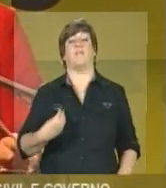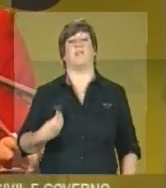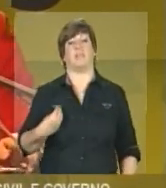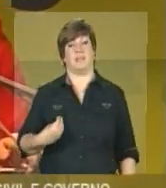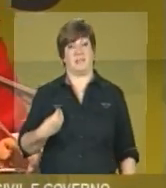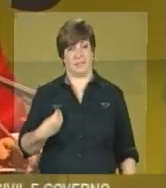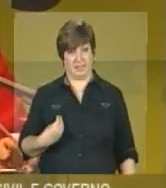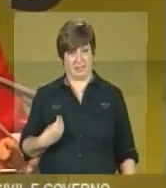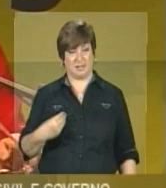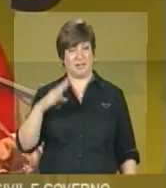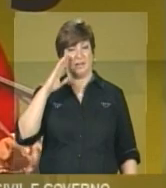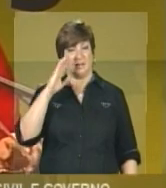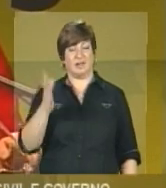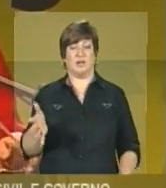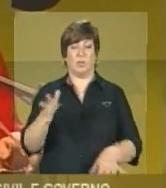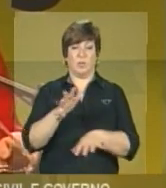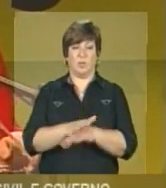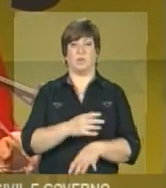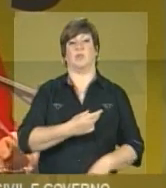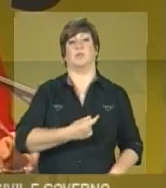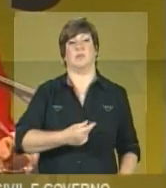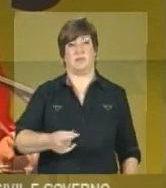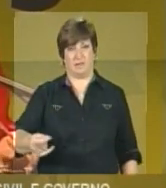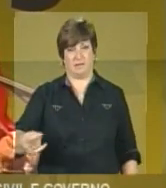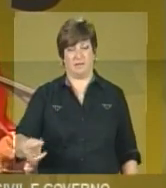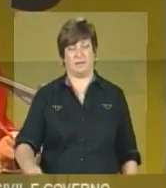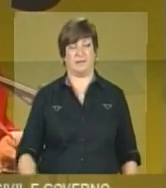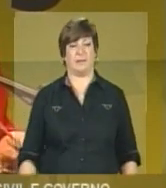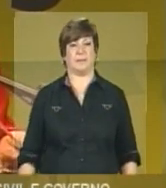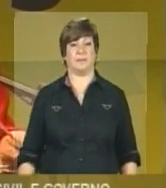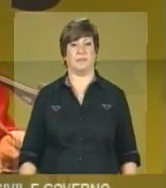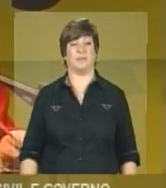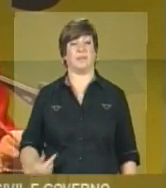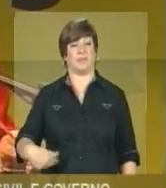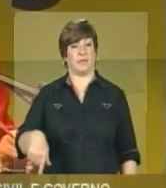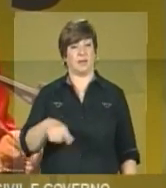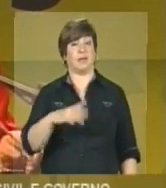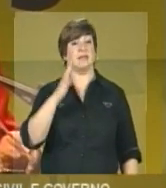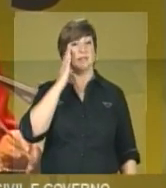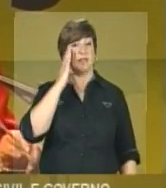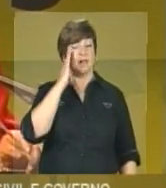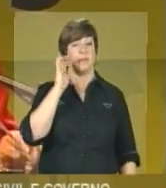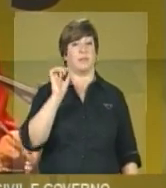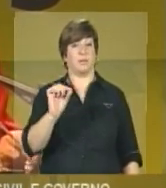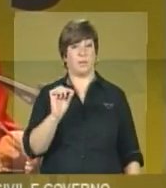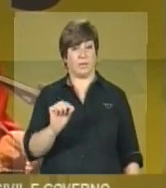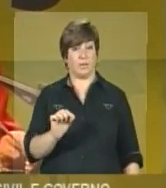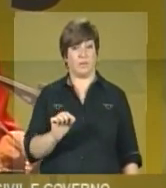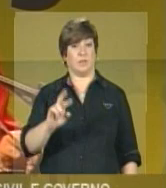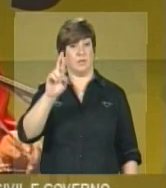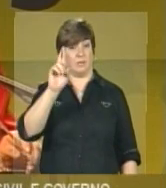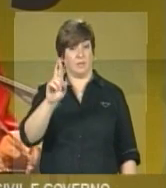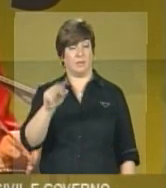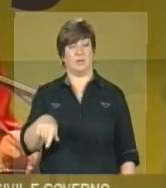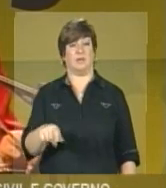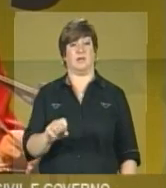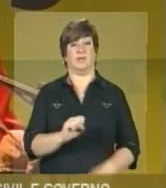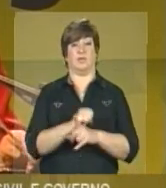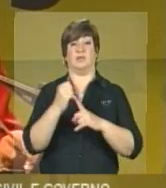vida, inclusivo e sustentável. Sabendo que o papel da sociedade